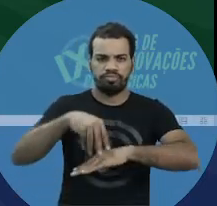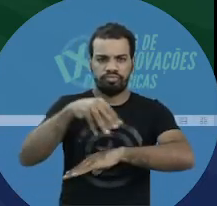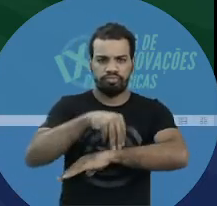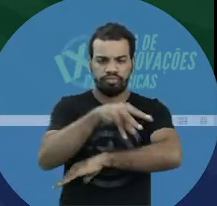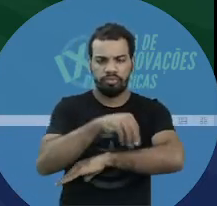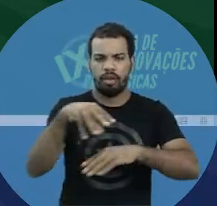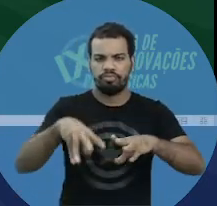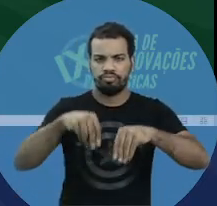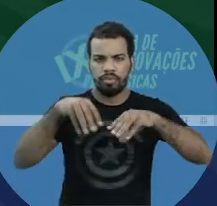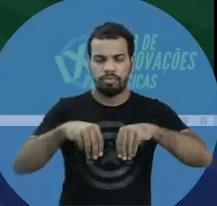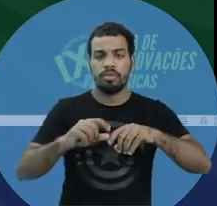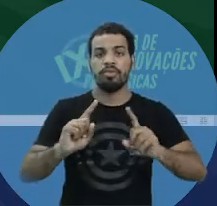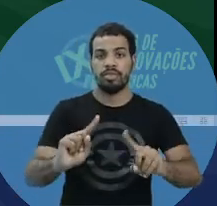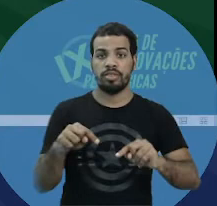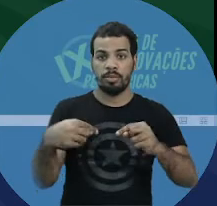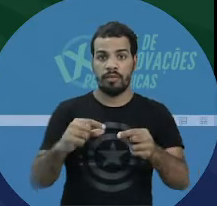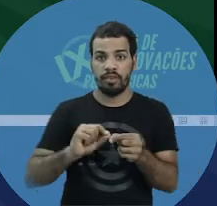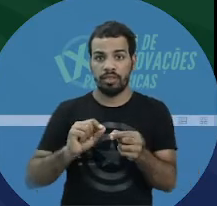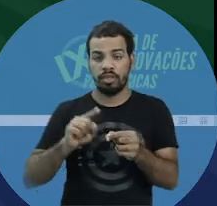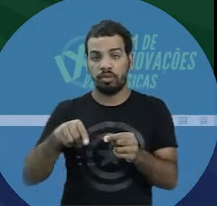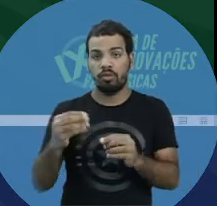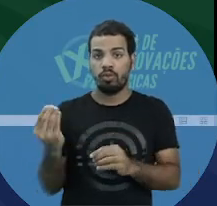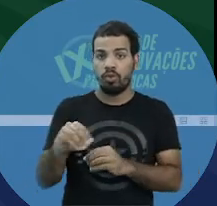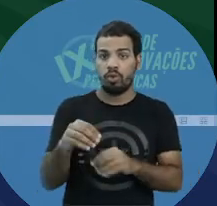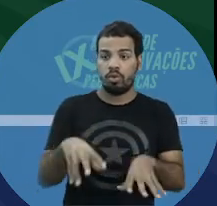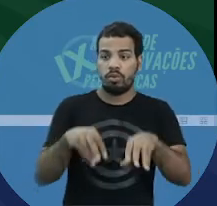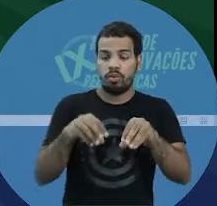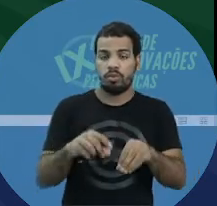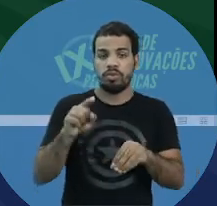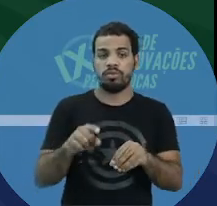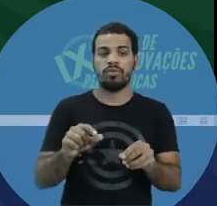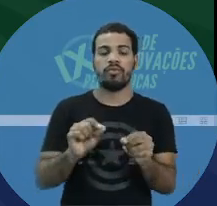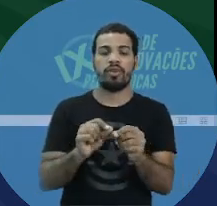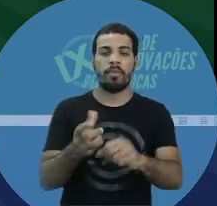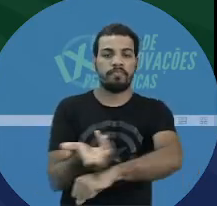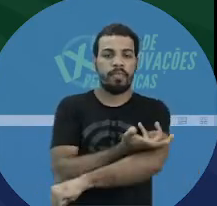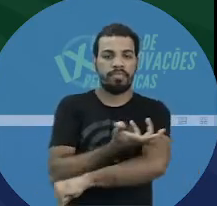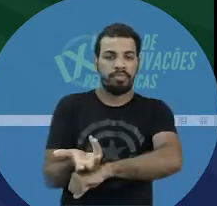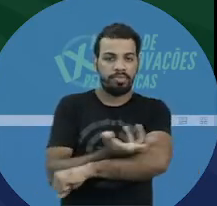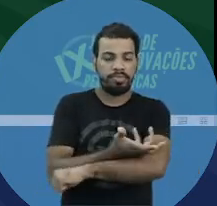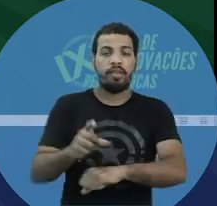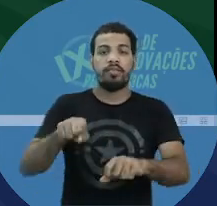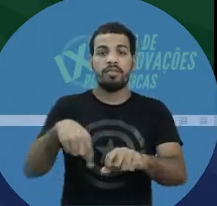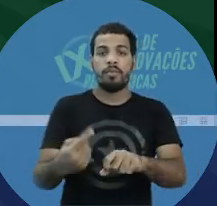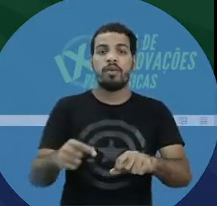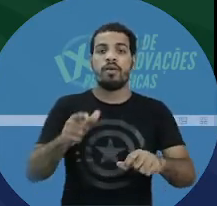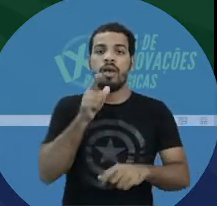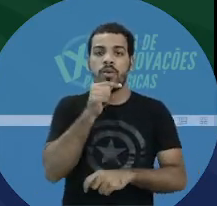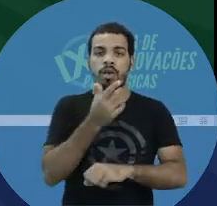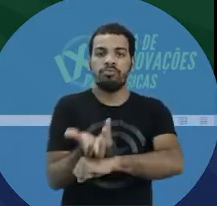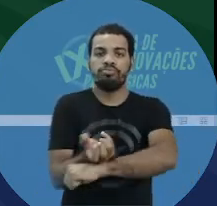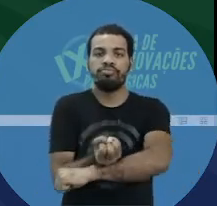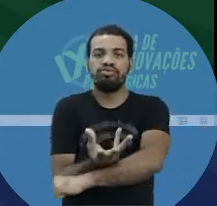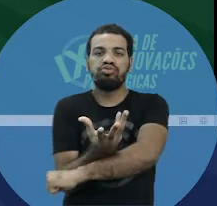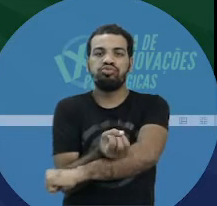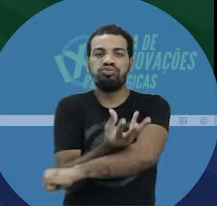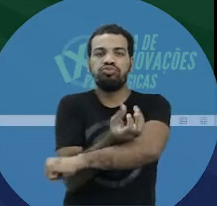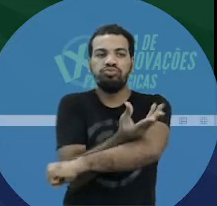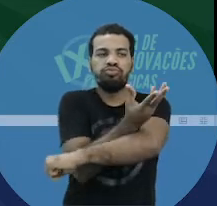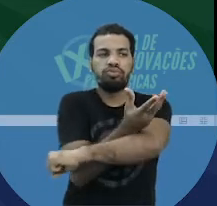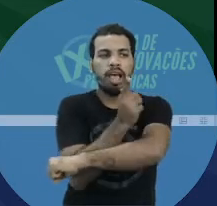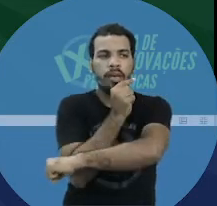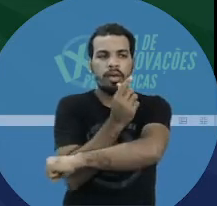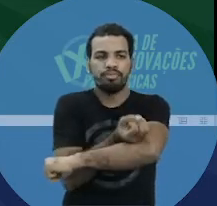nós colocamos o adubo, o plantio e a irrigação manual. Já fizemos